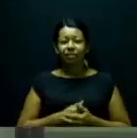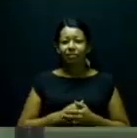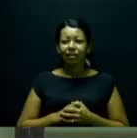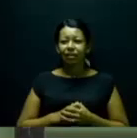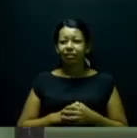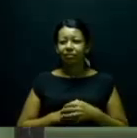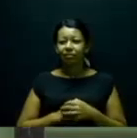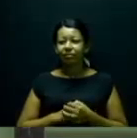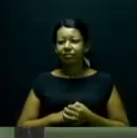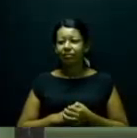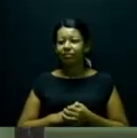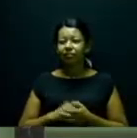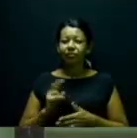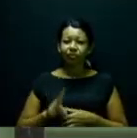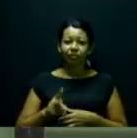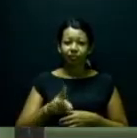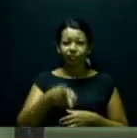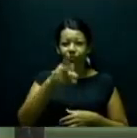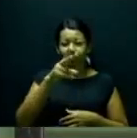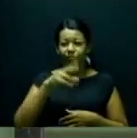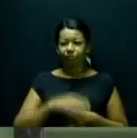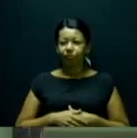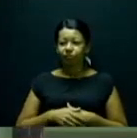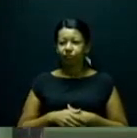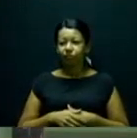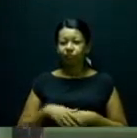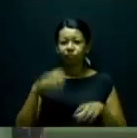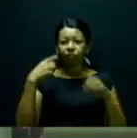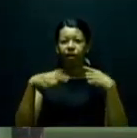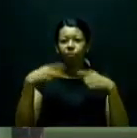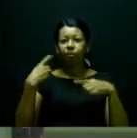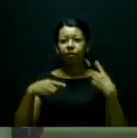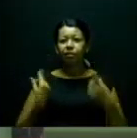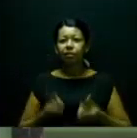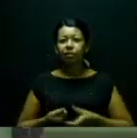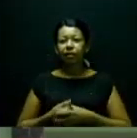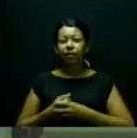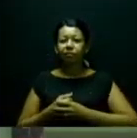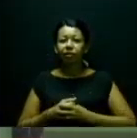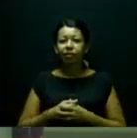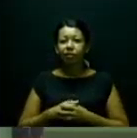voto. Continua em discussão.